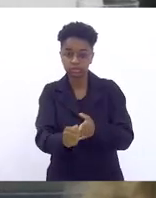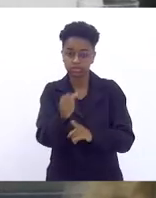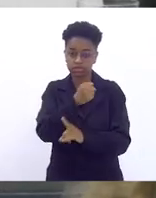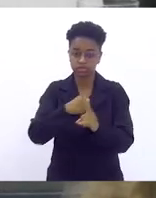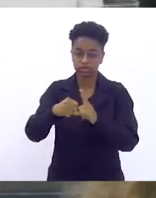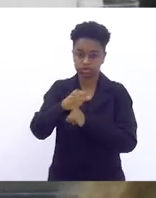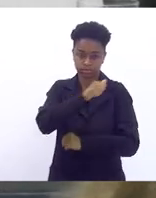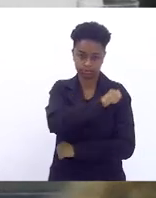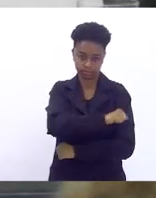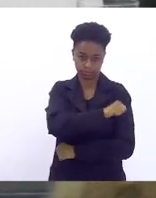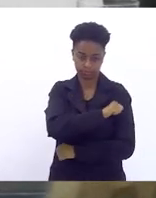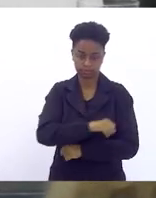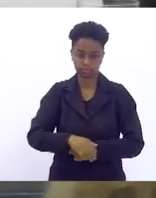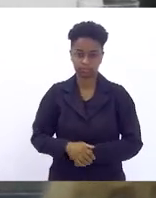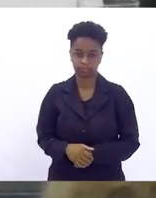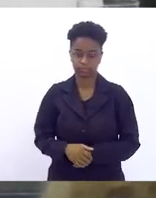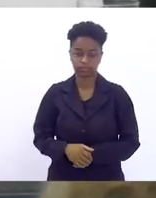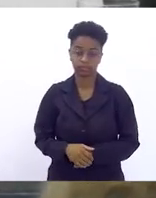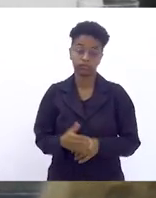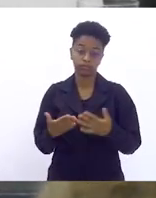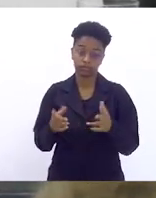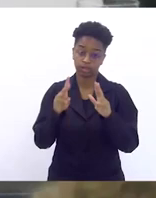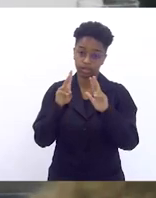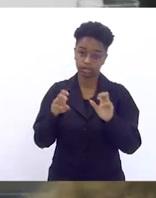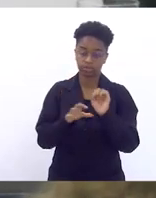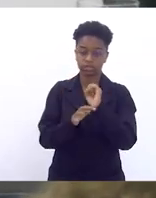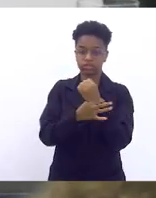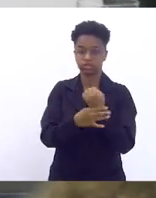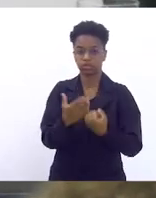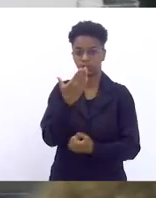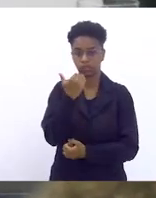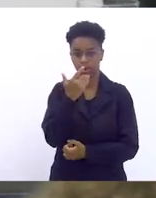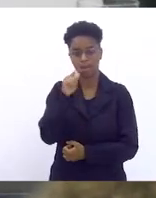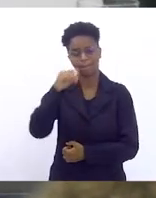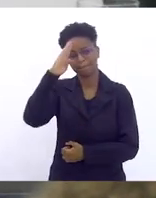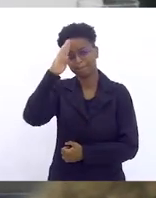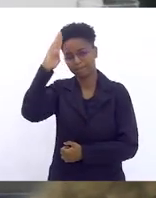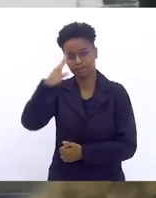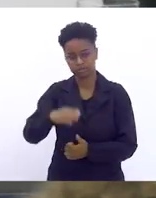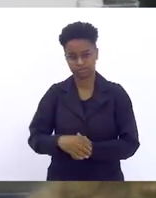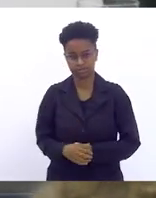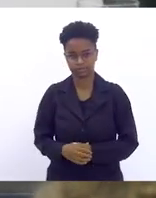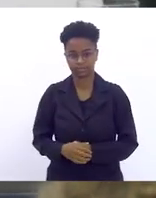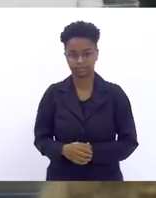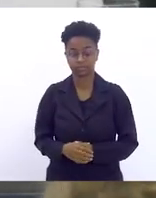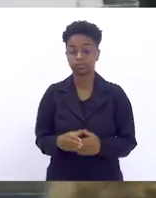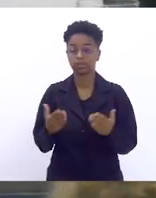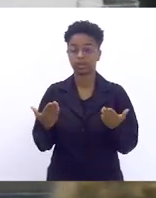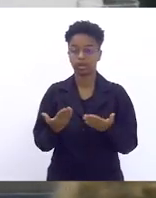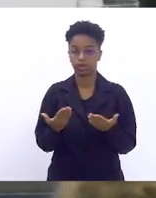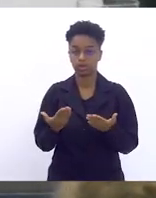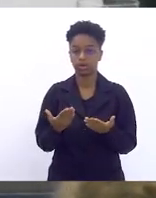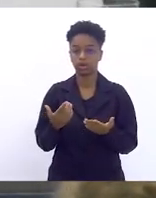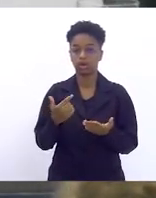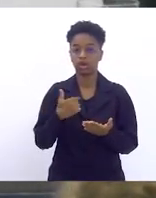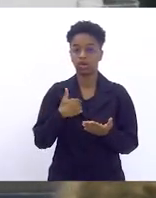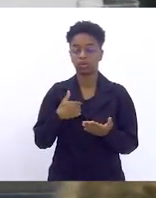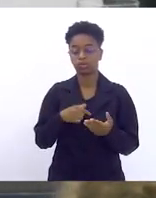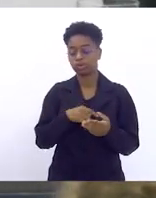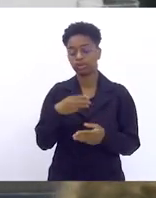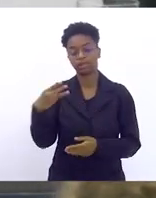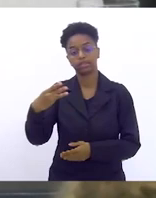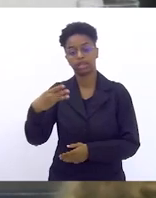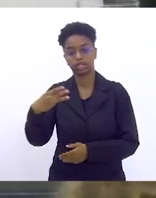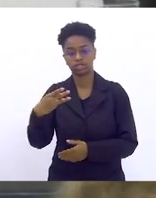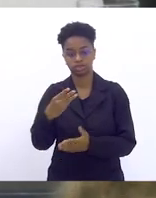Então essa questão da segurança alimentar ela é fundamental vamos passar para missão 3 que a segurança